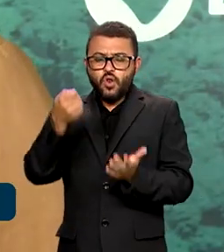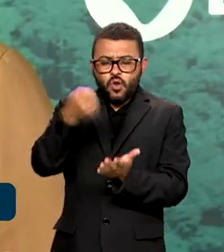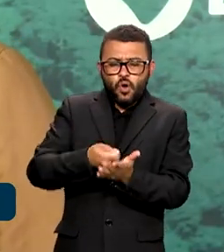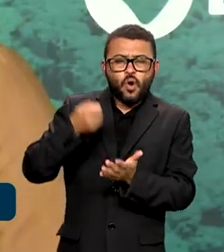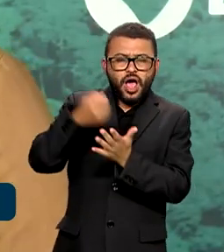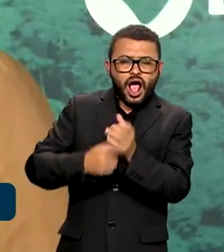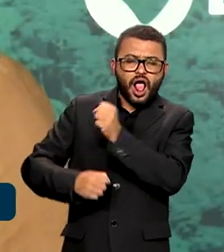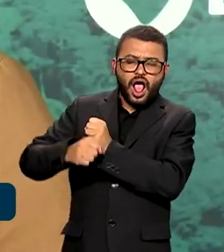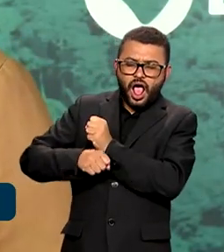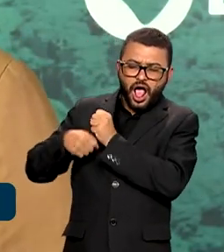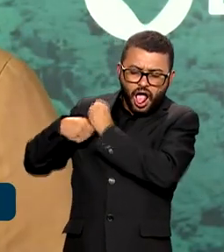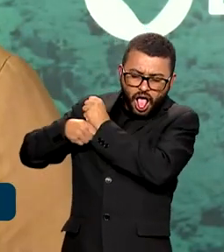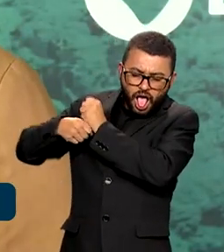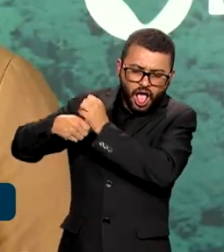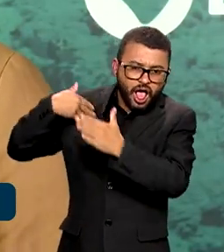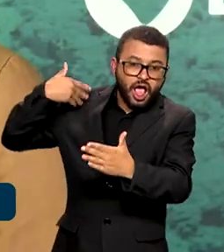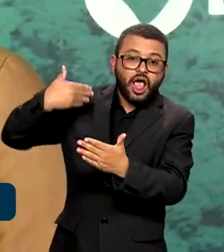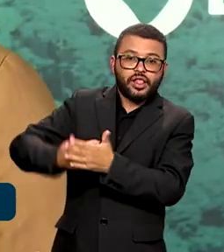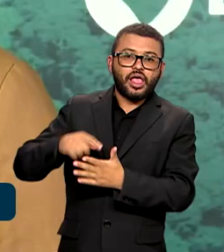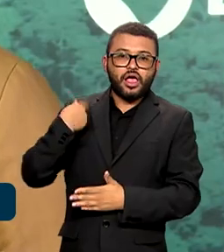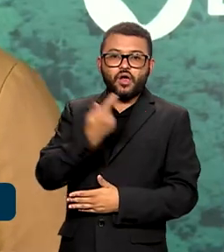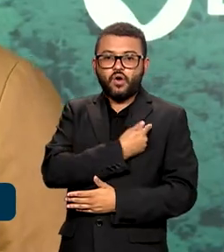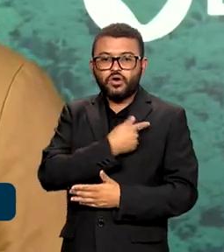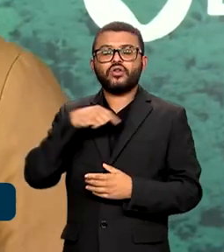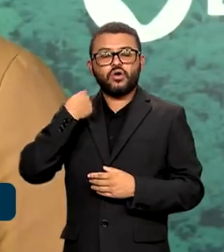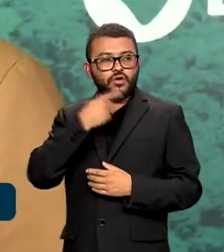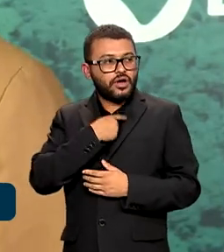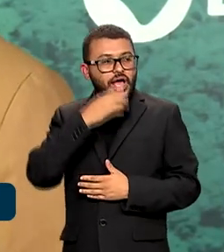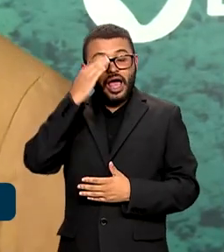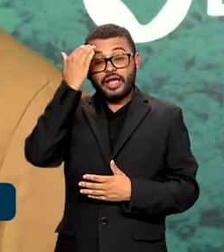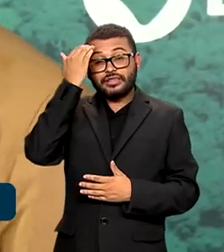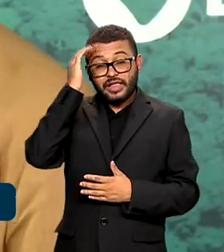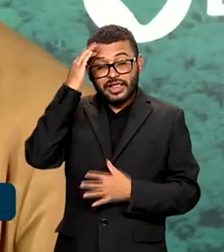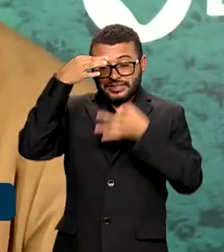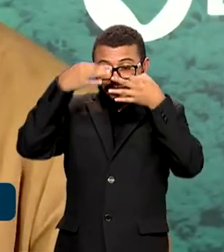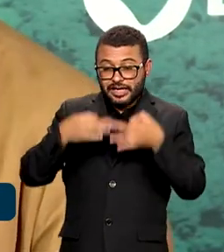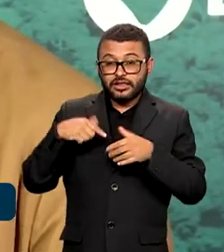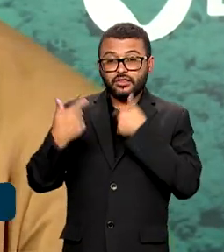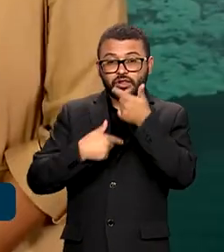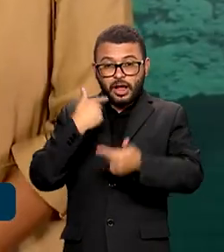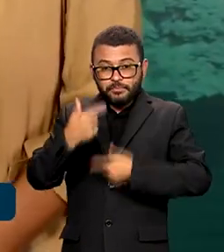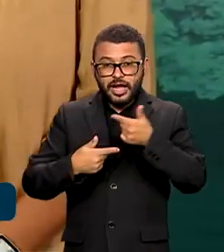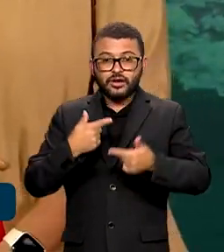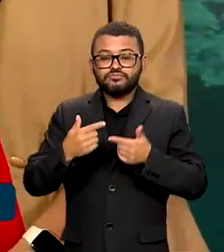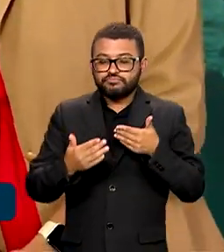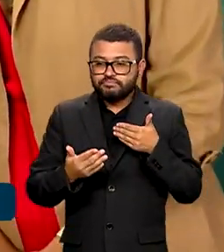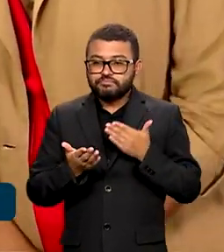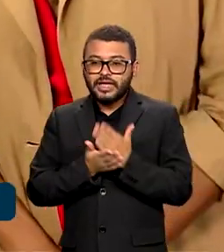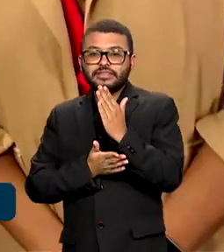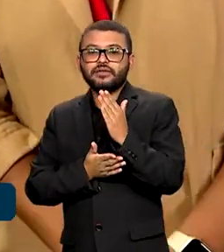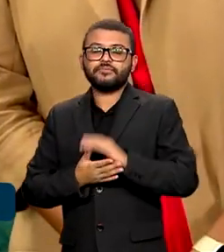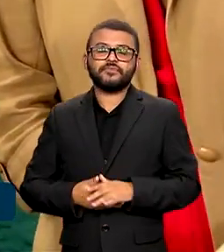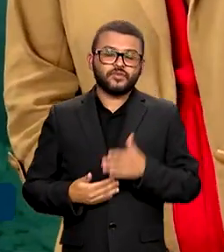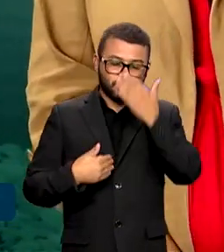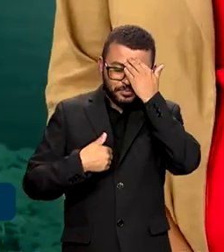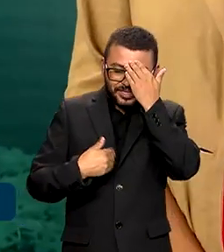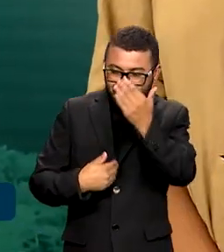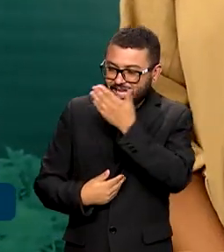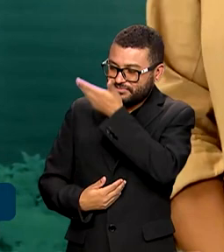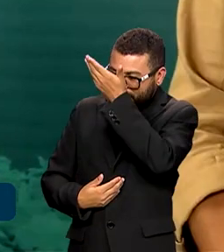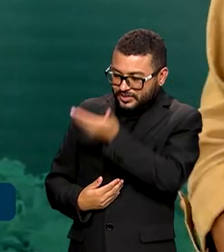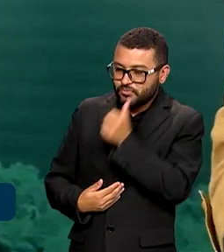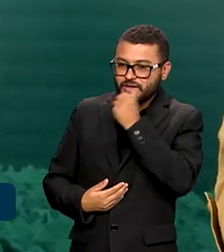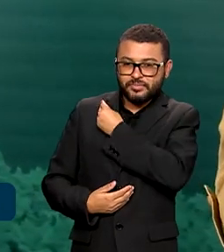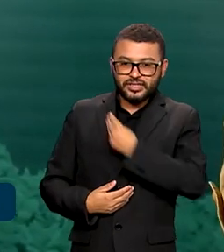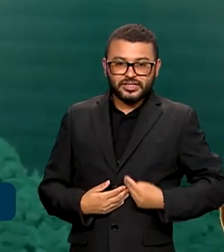anos. Então, acho que agora é a hora da gente cada vez mais se conscientizar e seguir passos concretos contra isso. Obrigada, ministra, pela sua participação. E